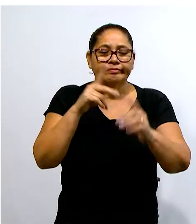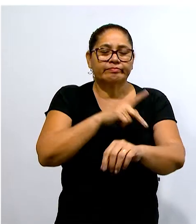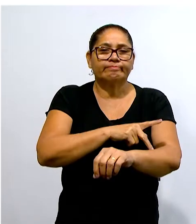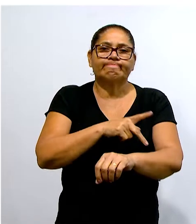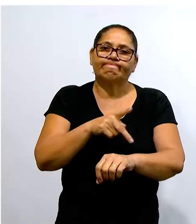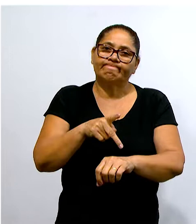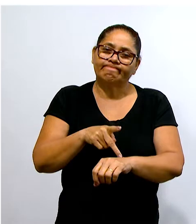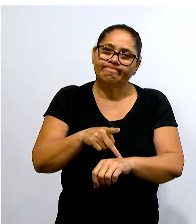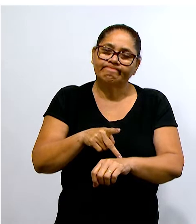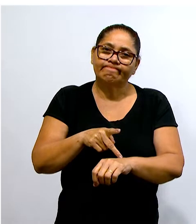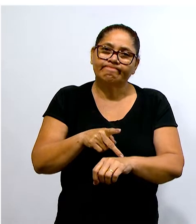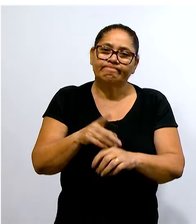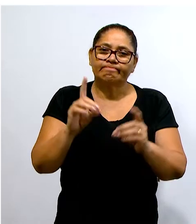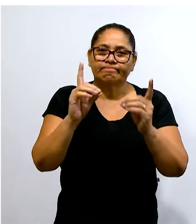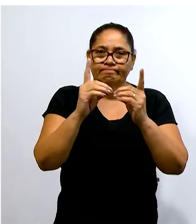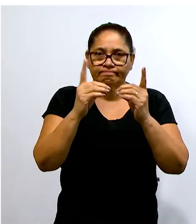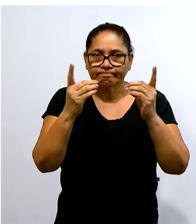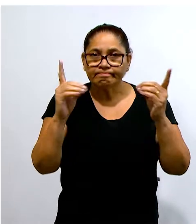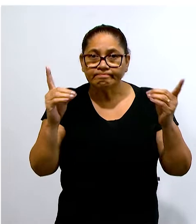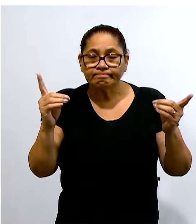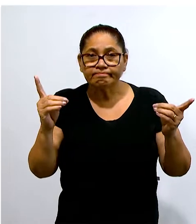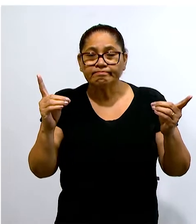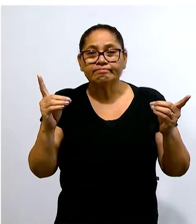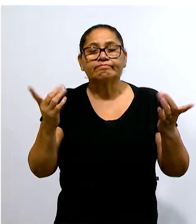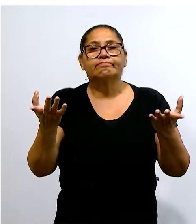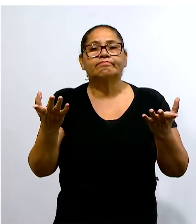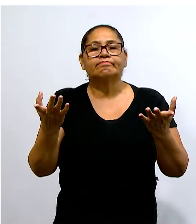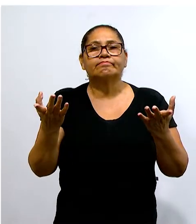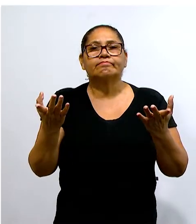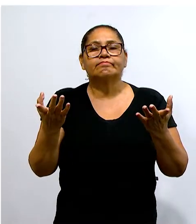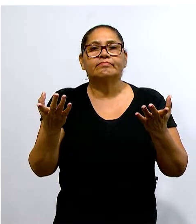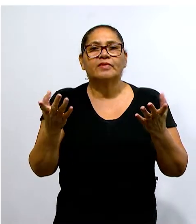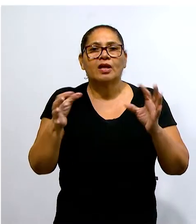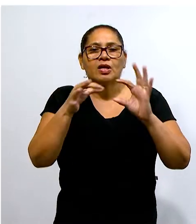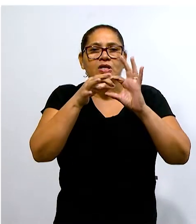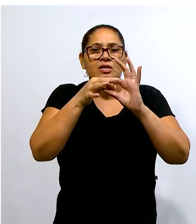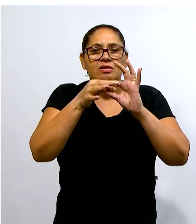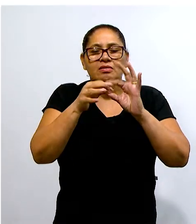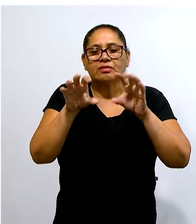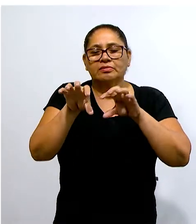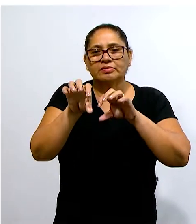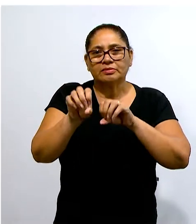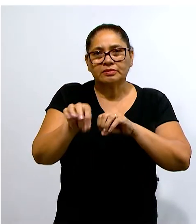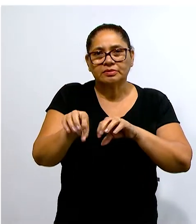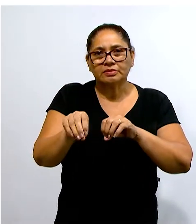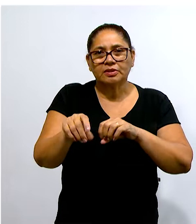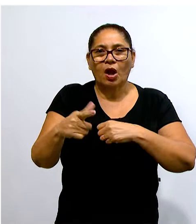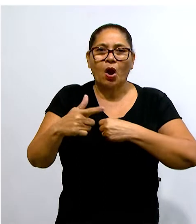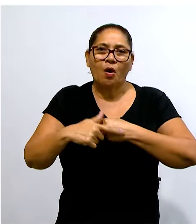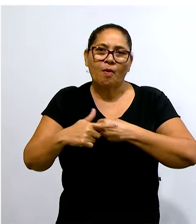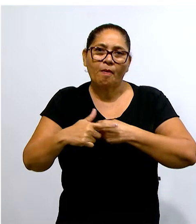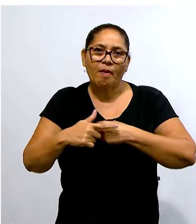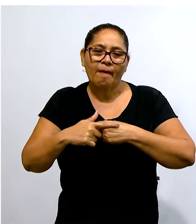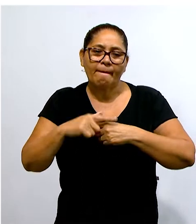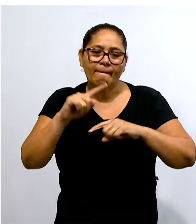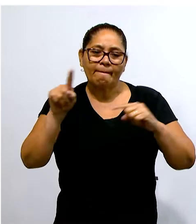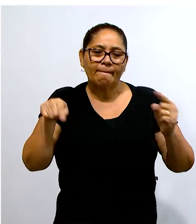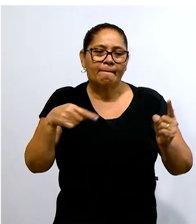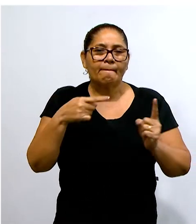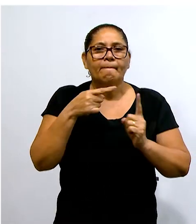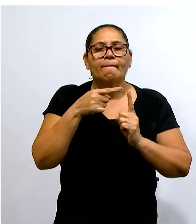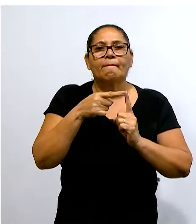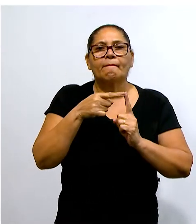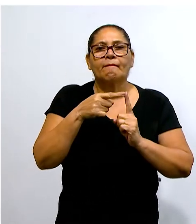aprendizagem e a didática. Os condicionantes do contexto educativo, o papel dos objetivos, qual é a